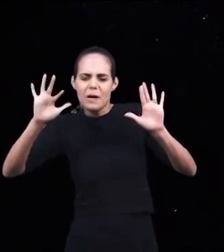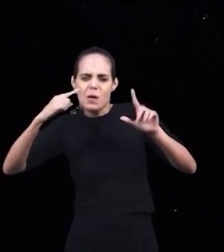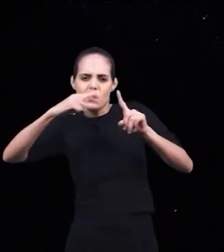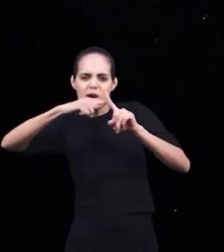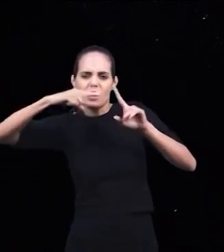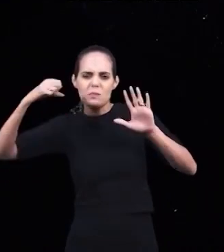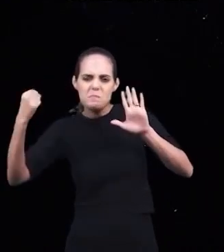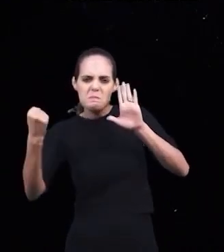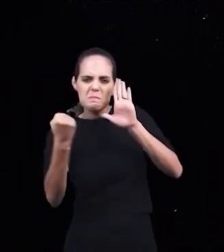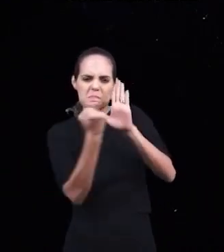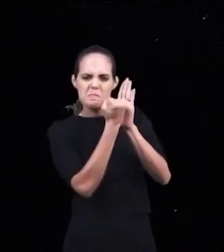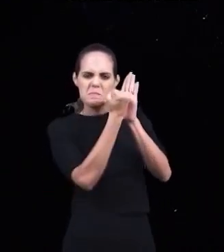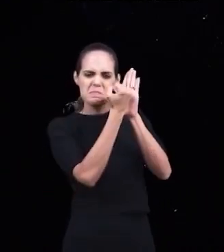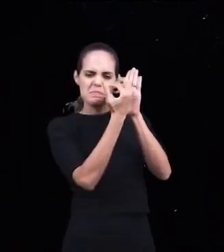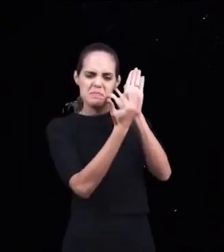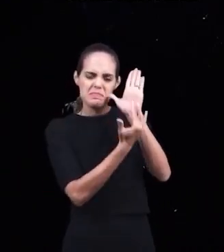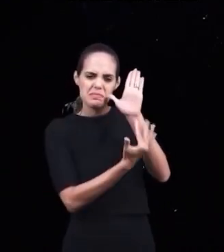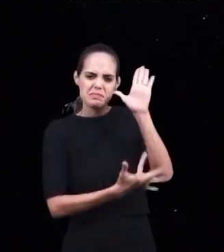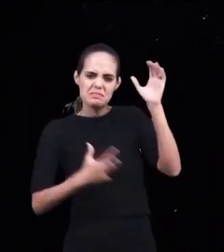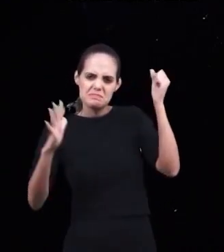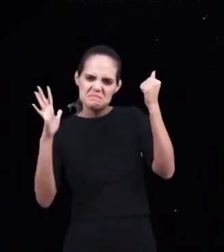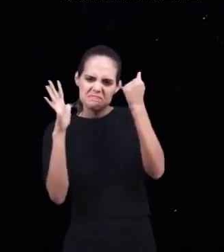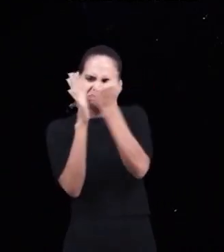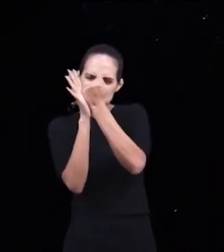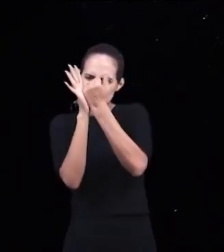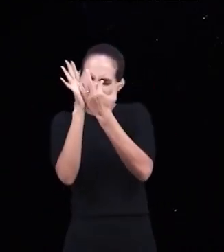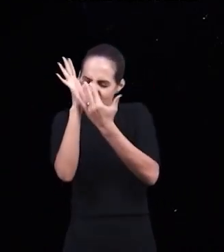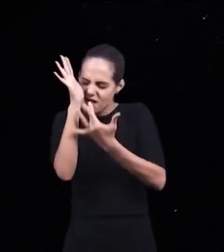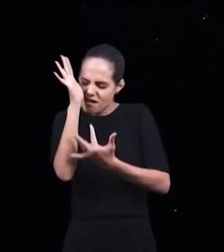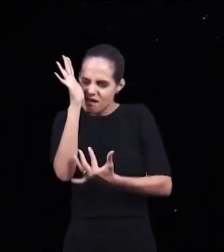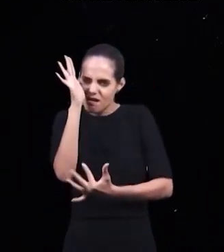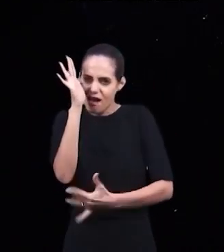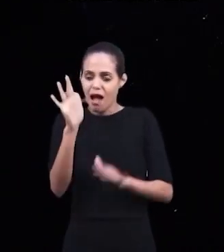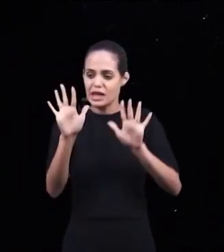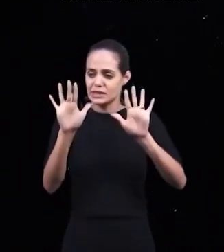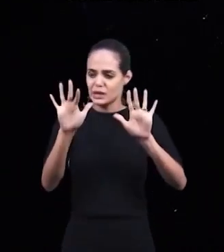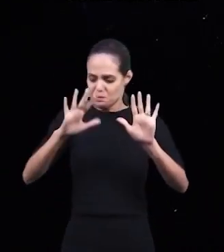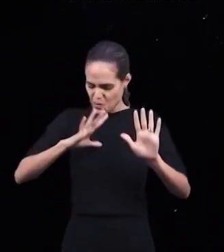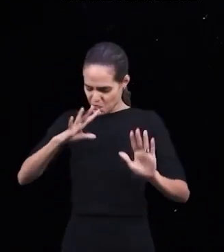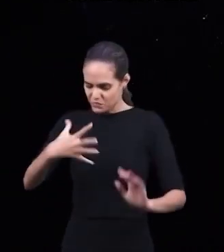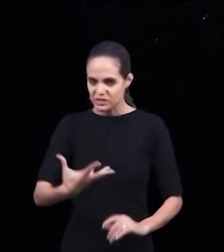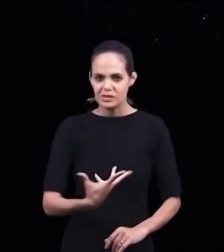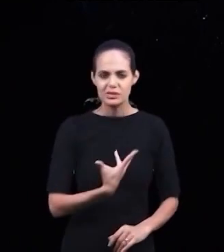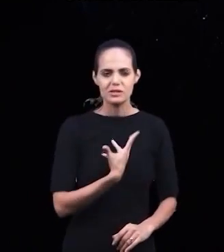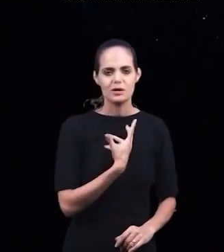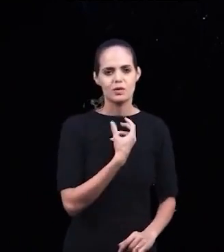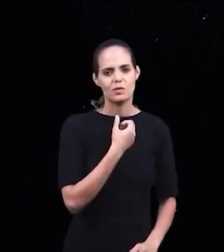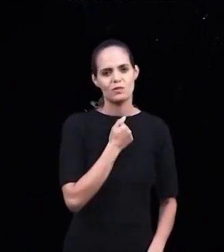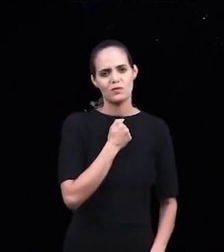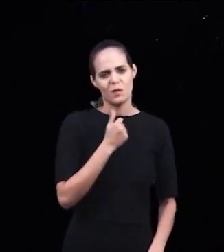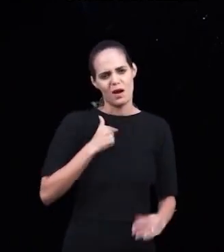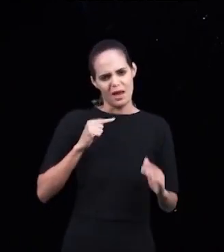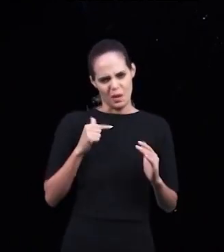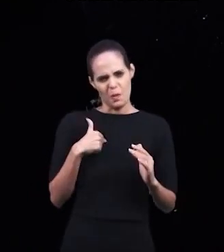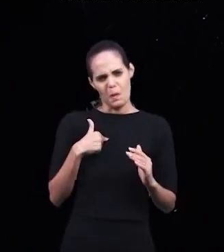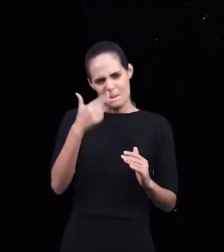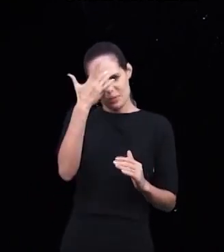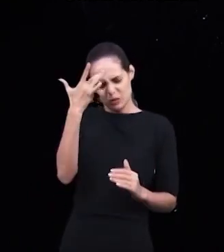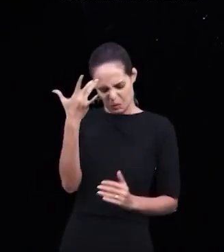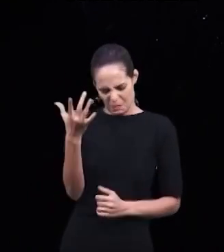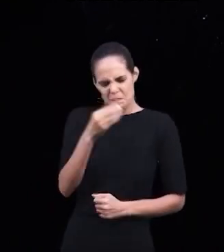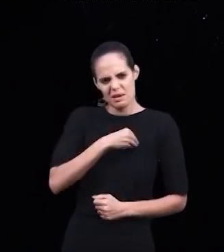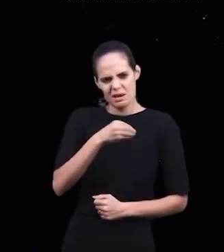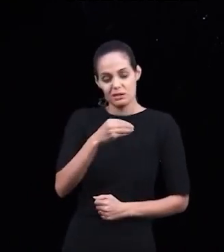cruz ferida, me salvou tão pecador. A